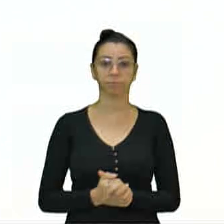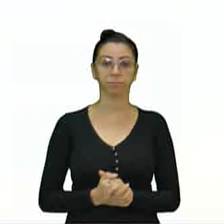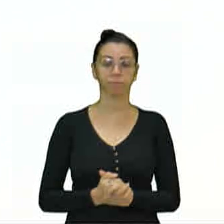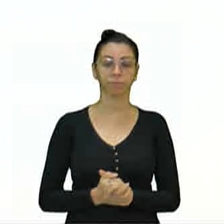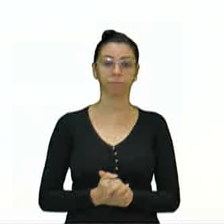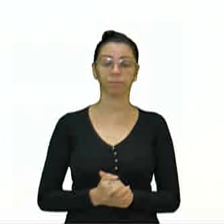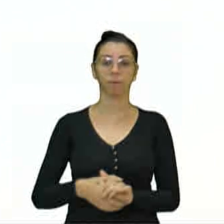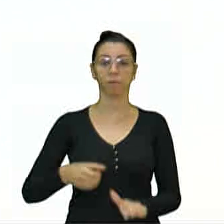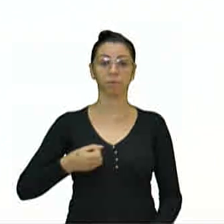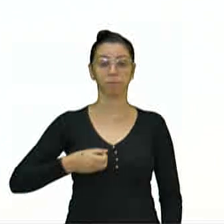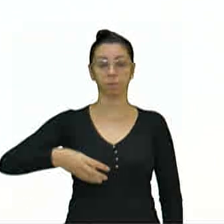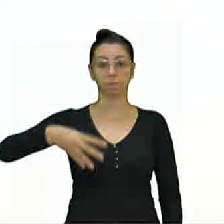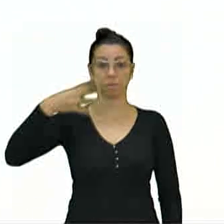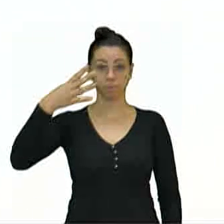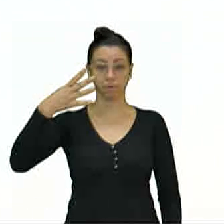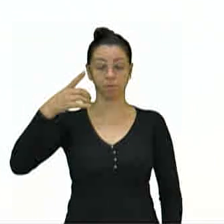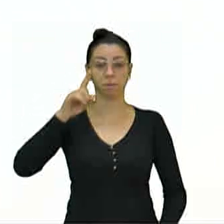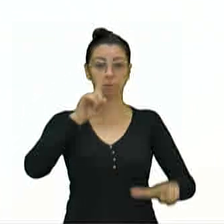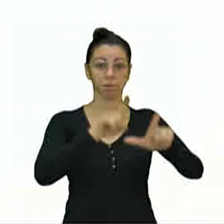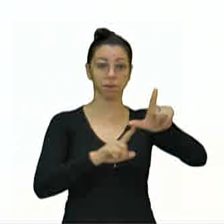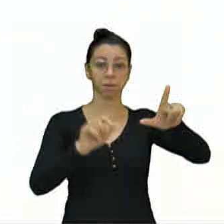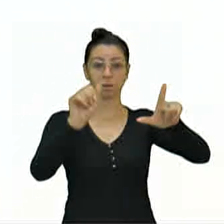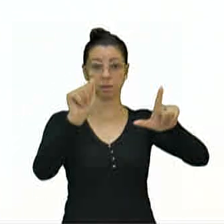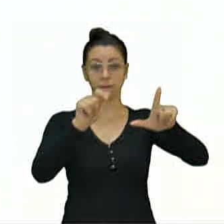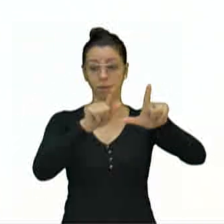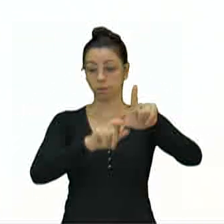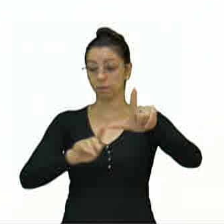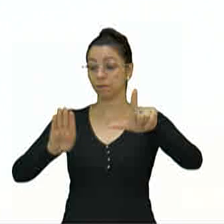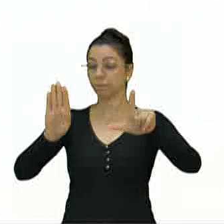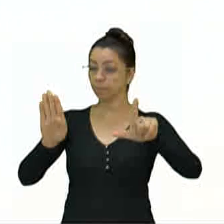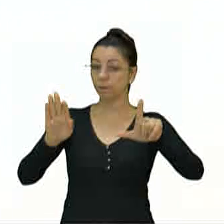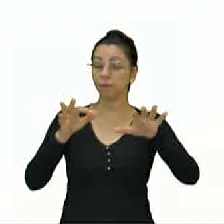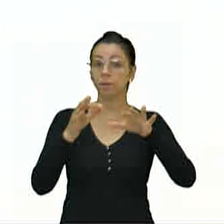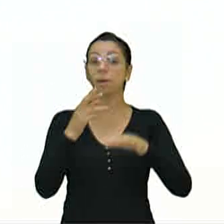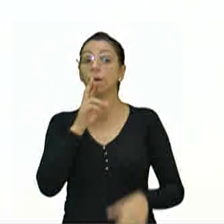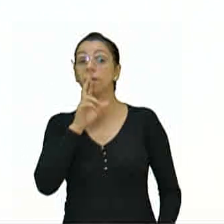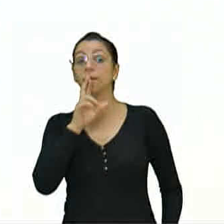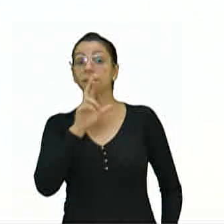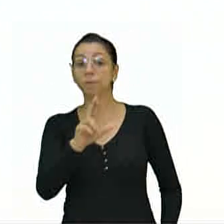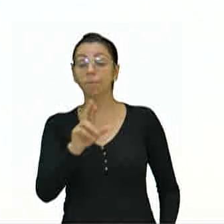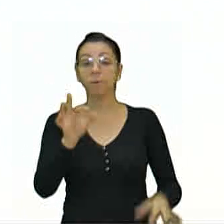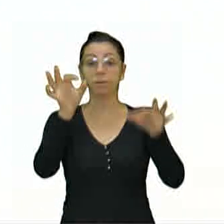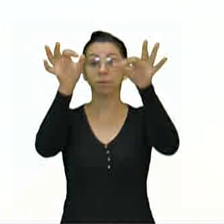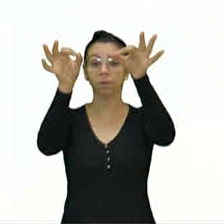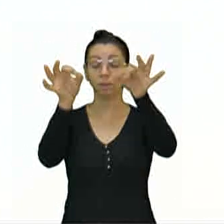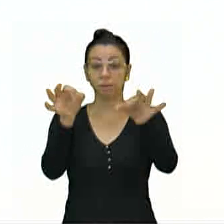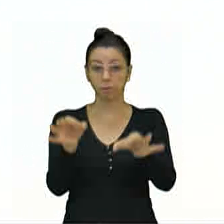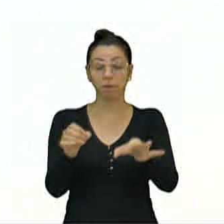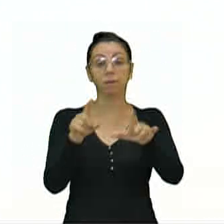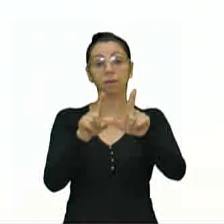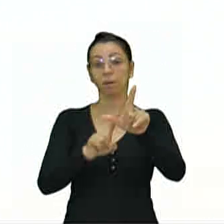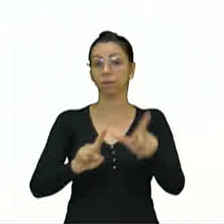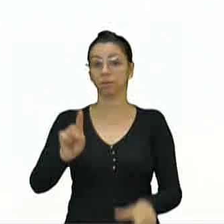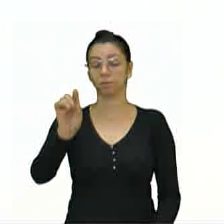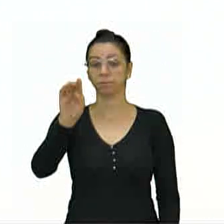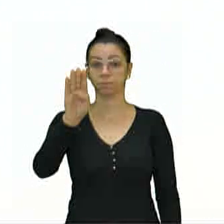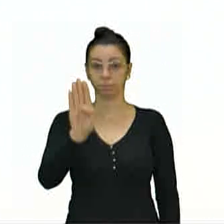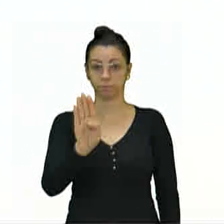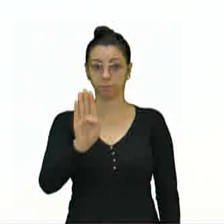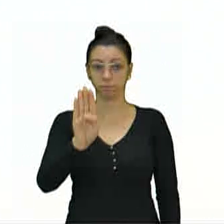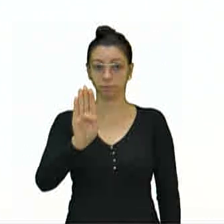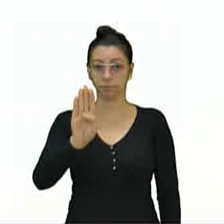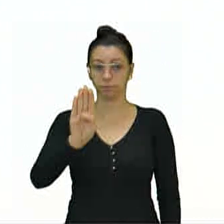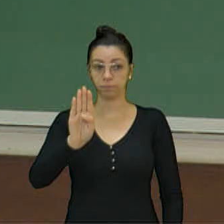pessoal, seria a letra A ou a letra B? A resposta certa, né, que teria o mesmo significado, é a letra B.